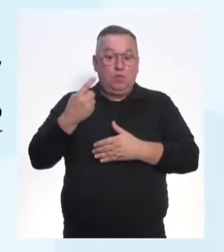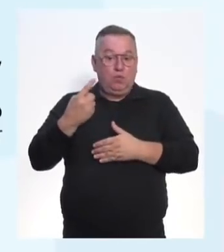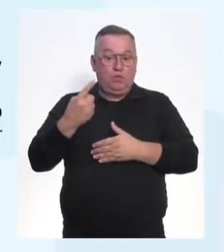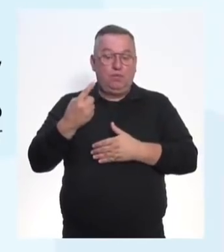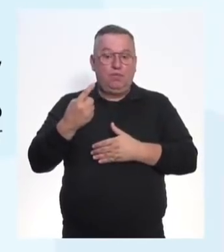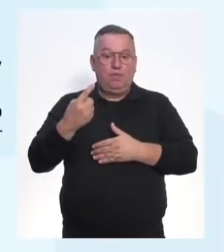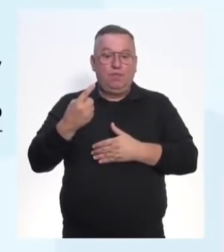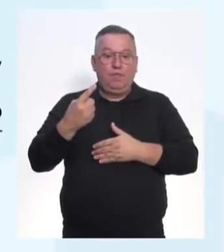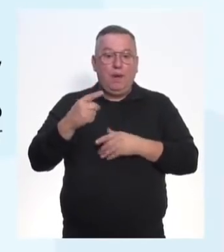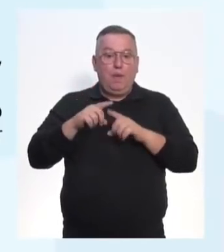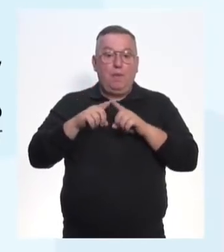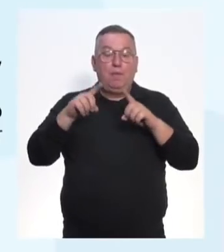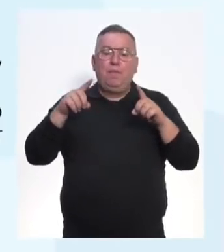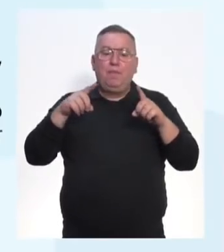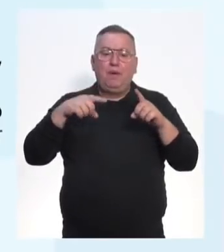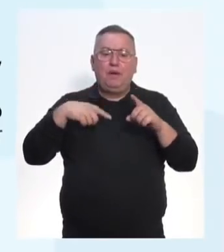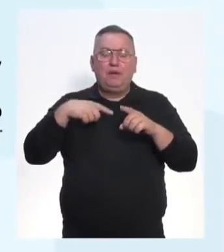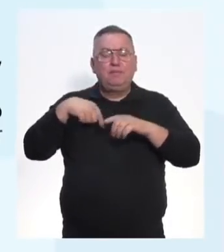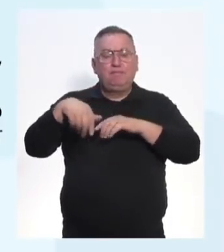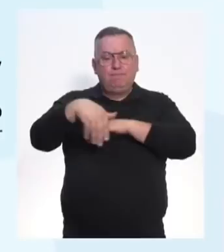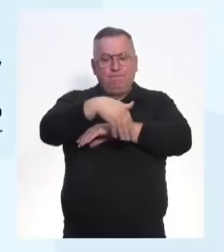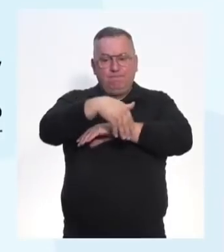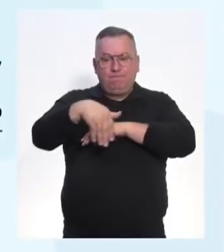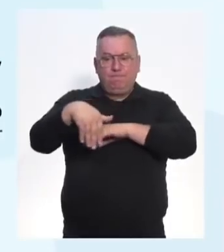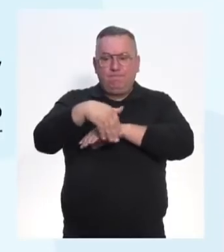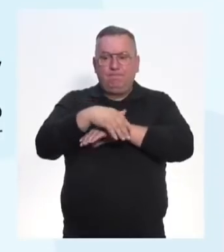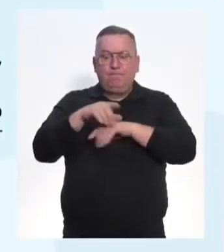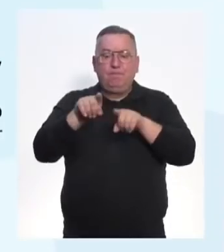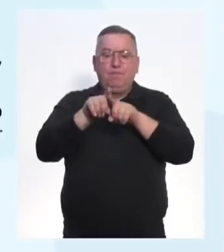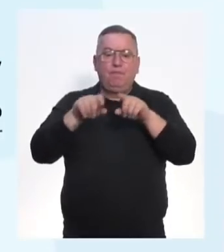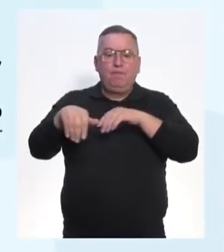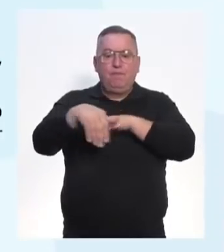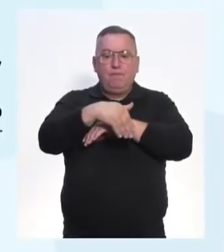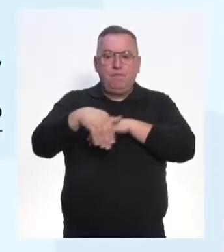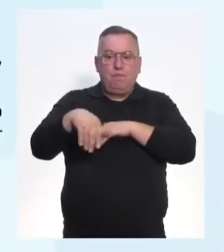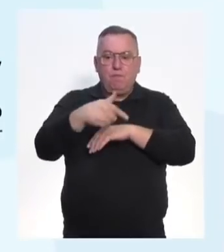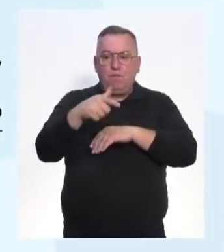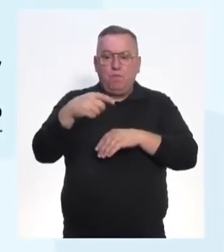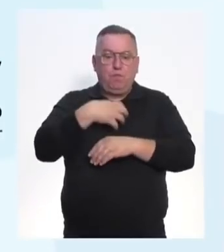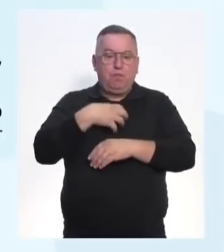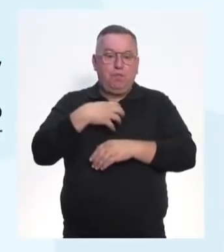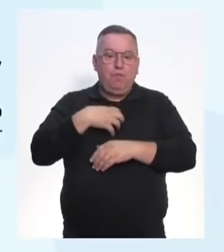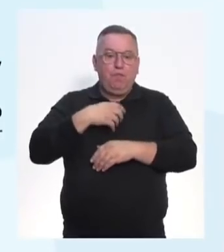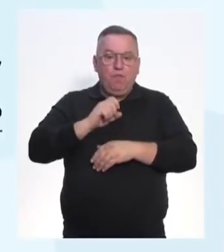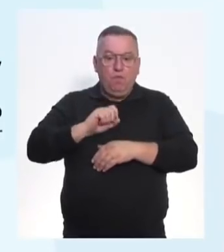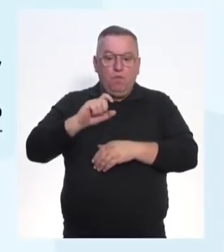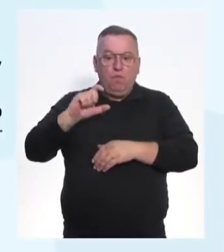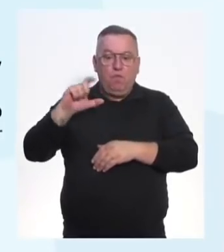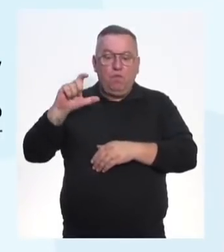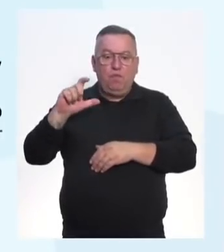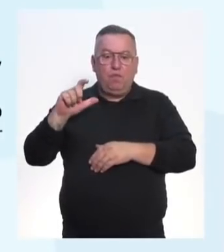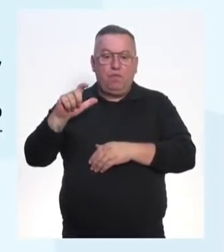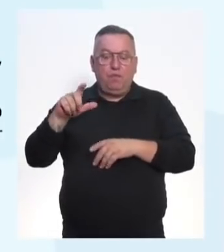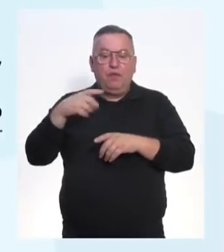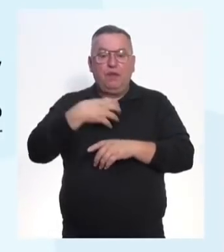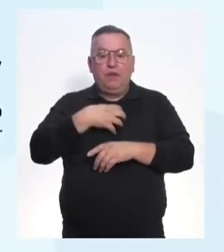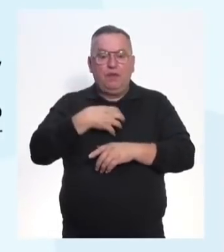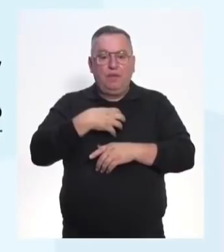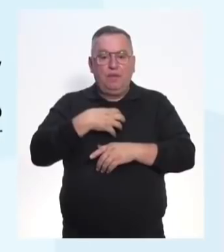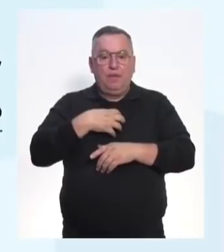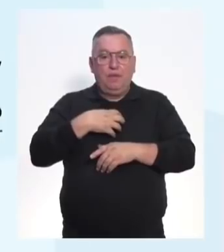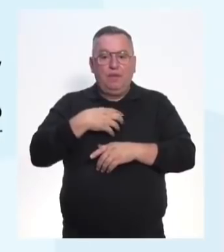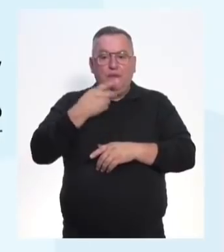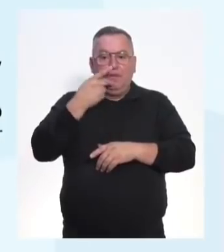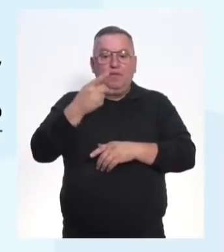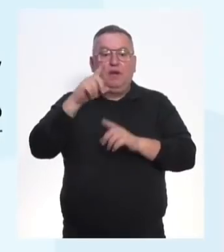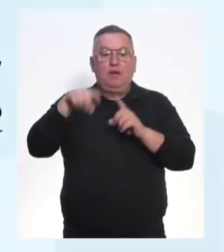1. Mas seria a ideia da rua, né? Então a rua não vem numa forma crescente, né? Numa forma, digamos